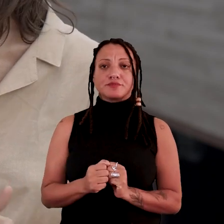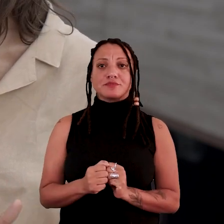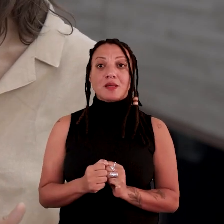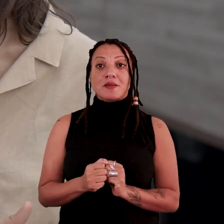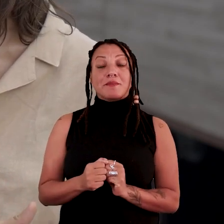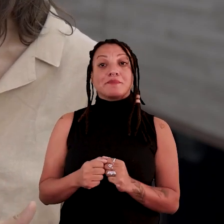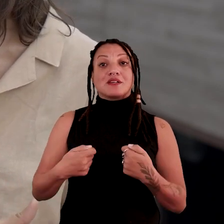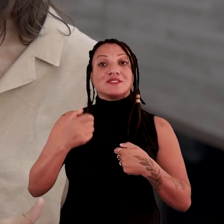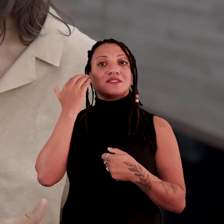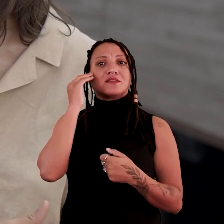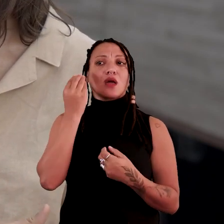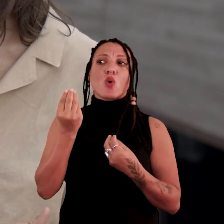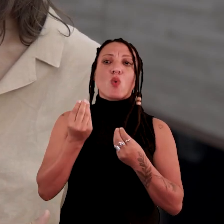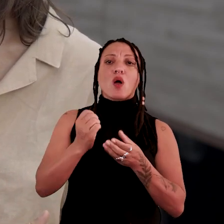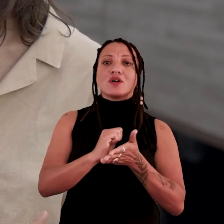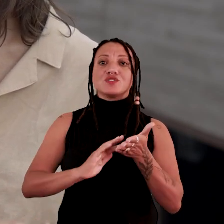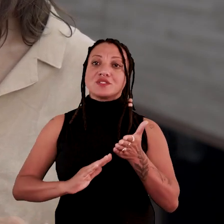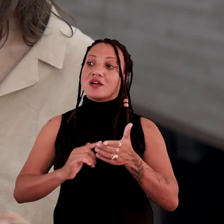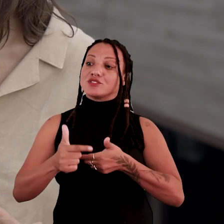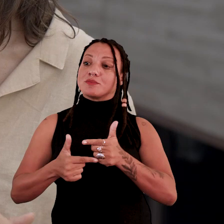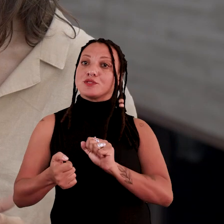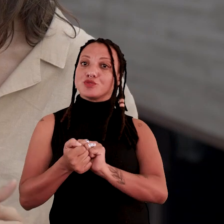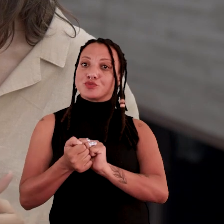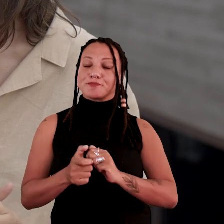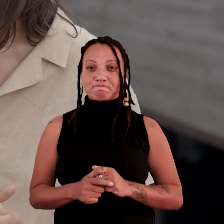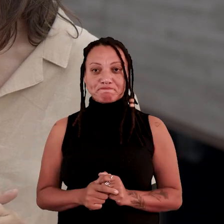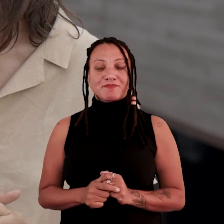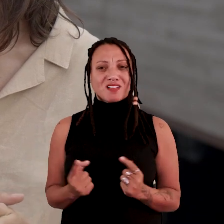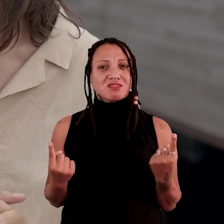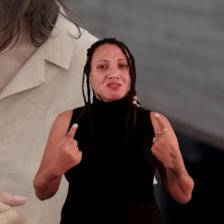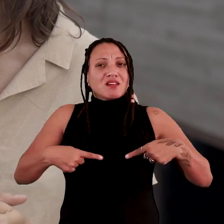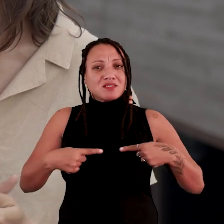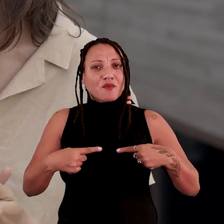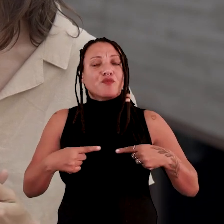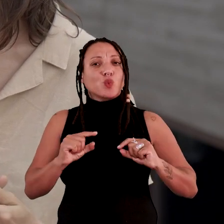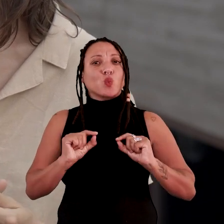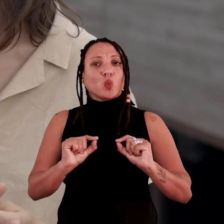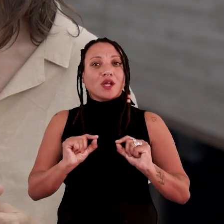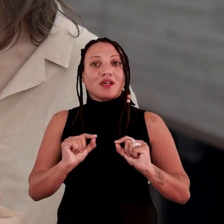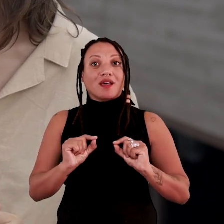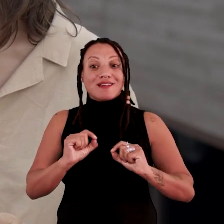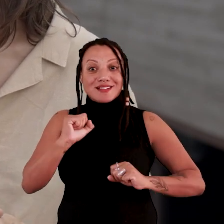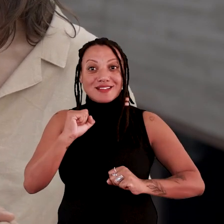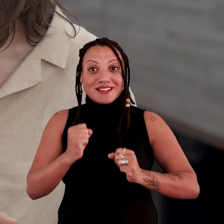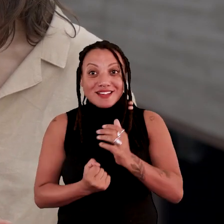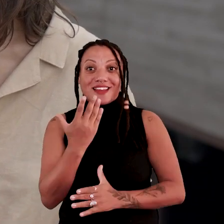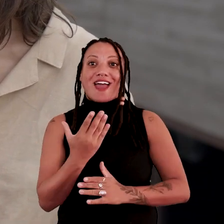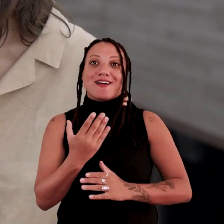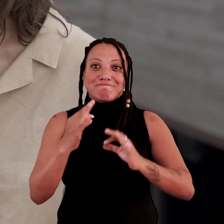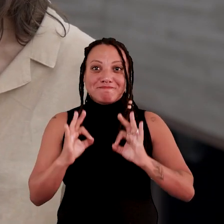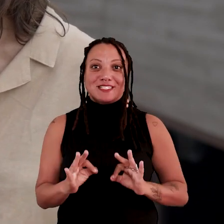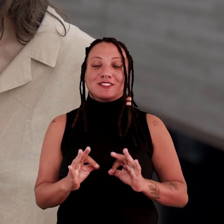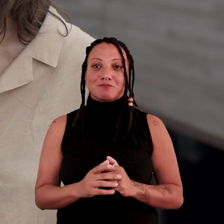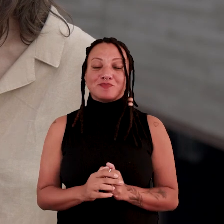grande desafio foi a implantação da obra. Aliás, é um desafio que a gente tem desde o início do nosso escritório, que